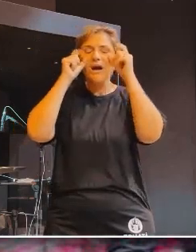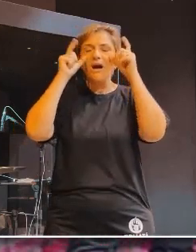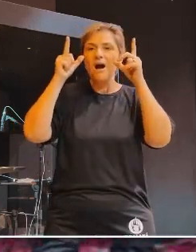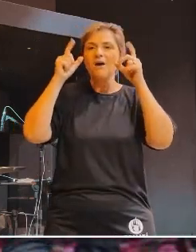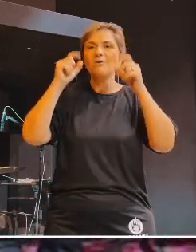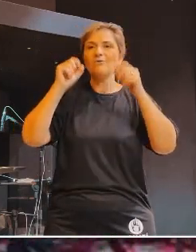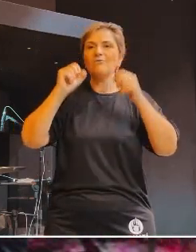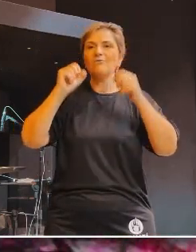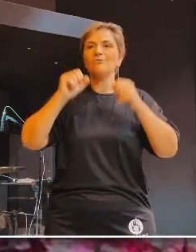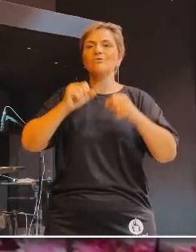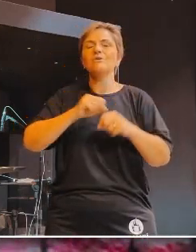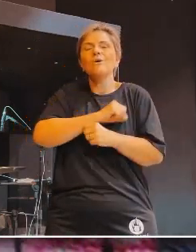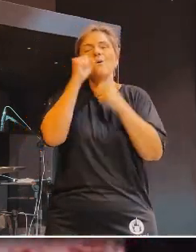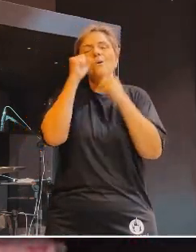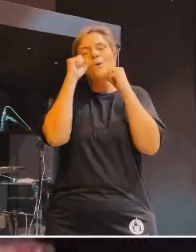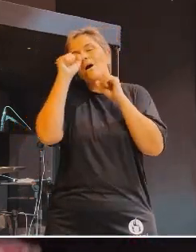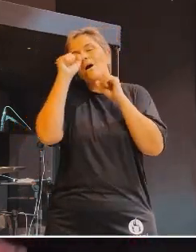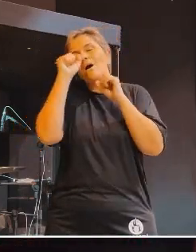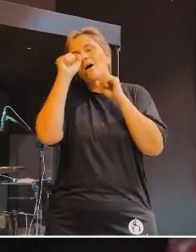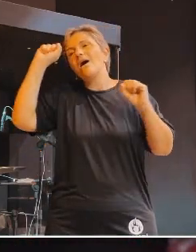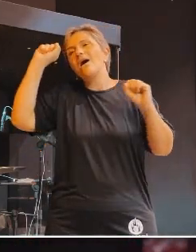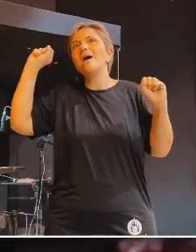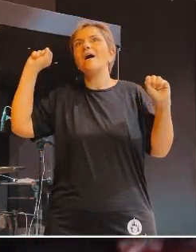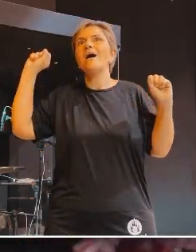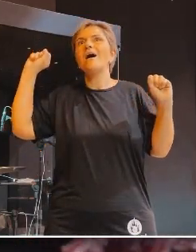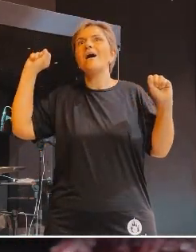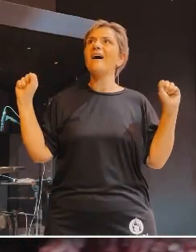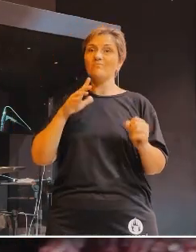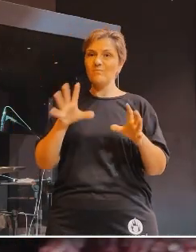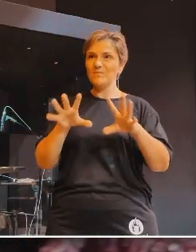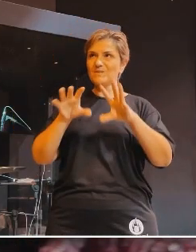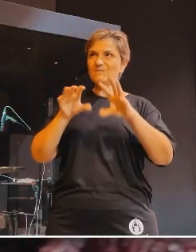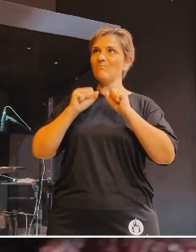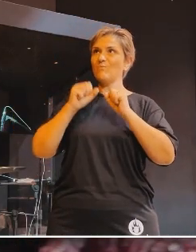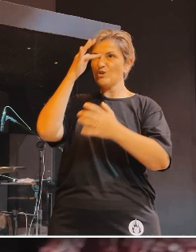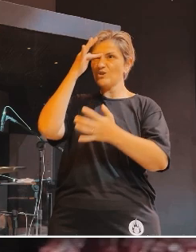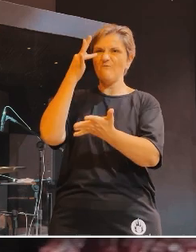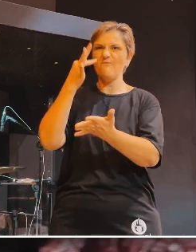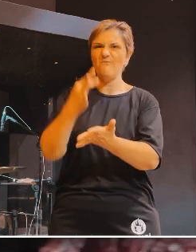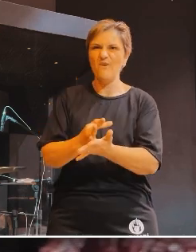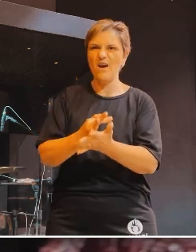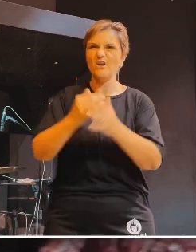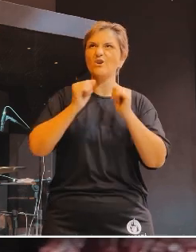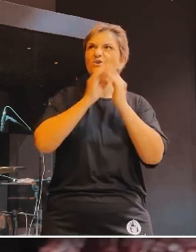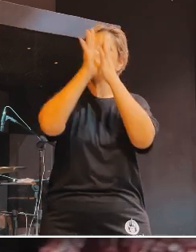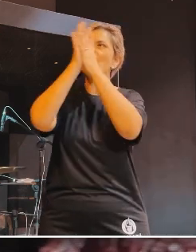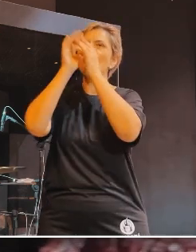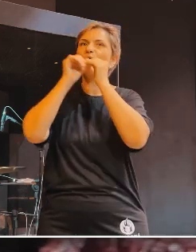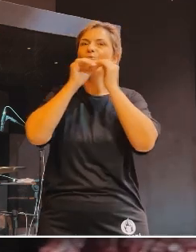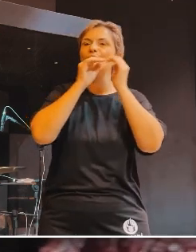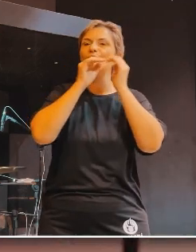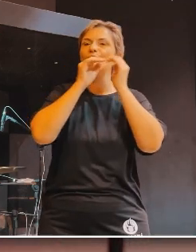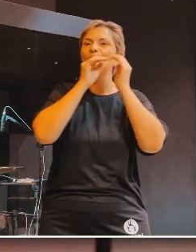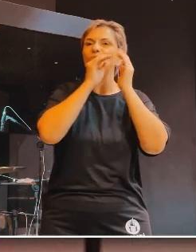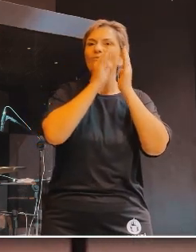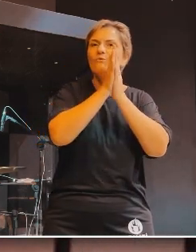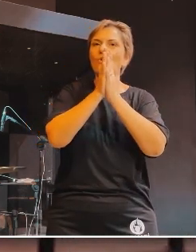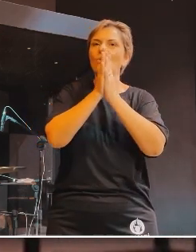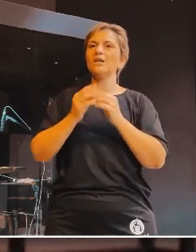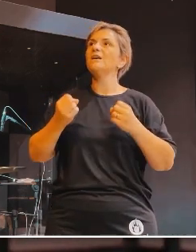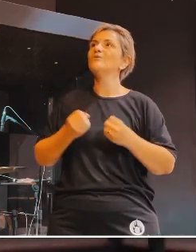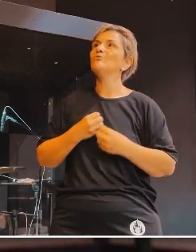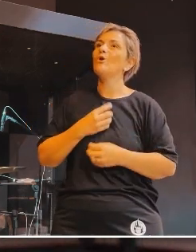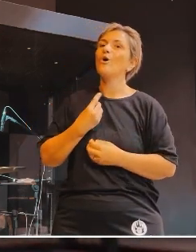e tomarmos a nossa fé, tomarmos o nosso amor, tomarmos o nosso dia para a glória